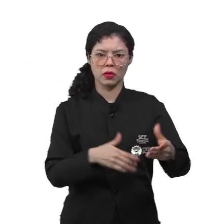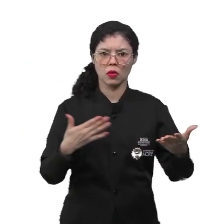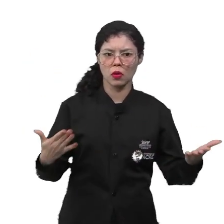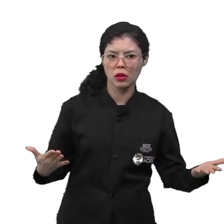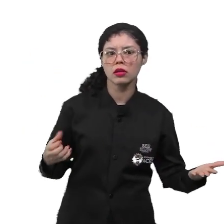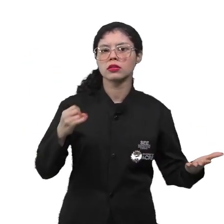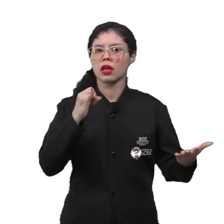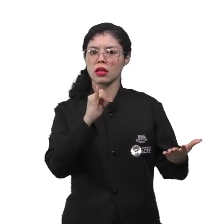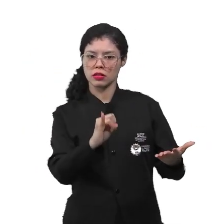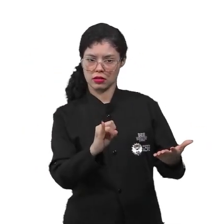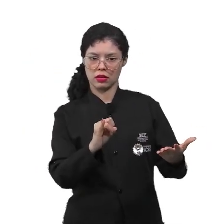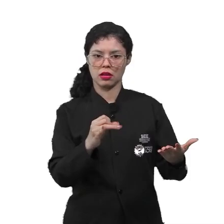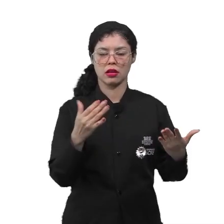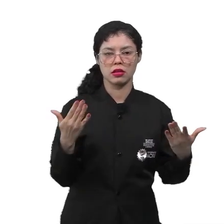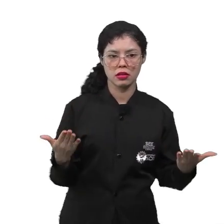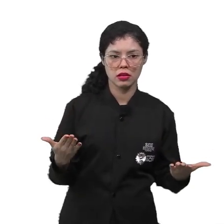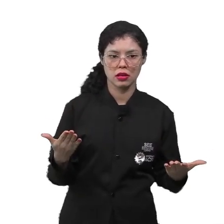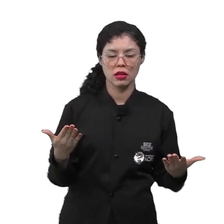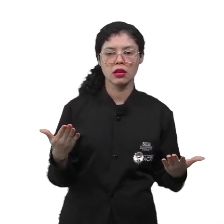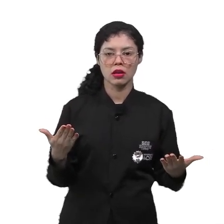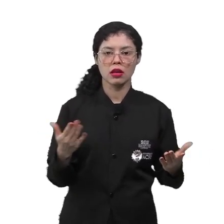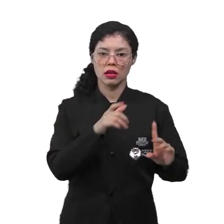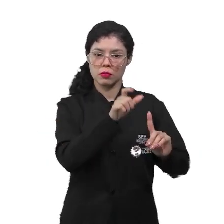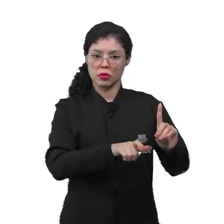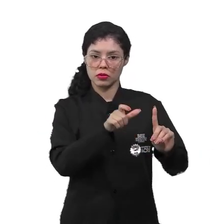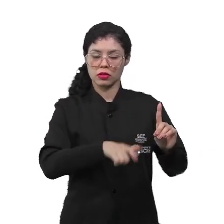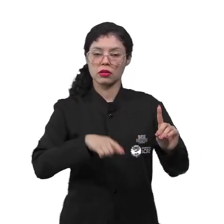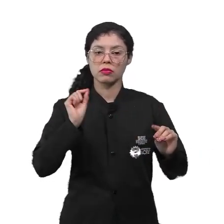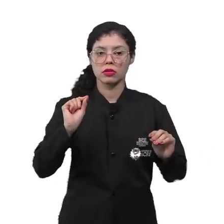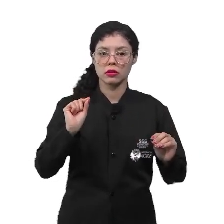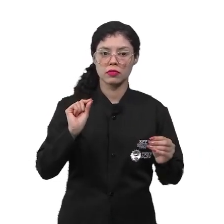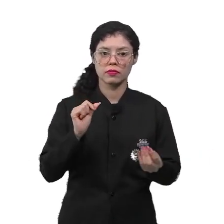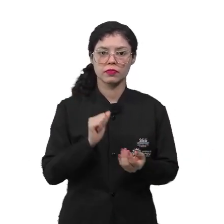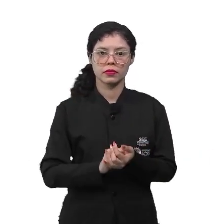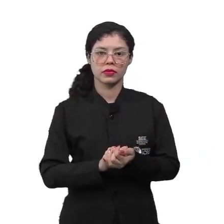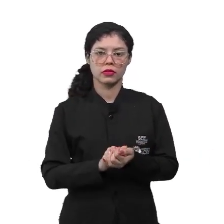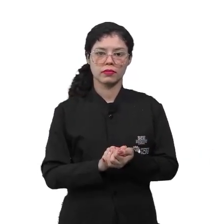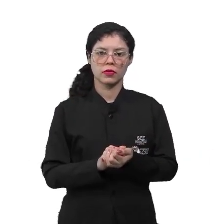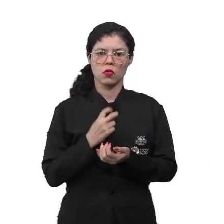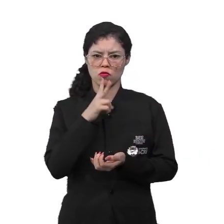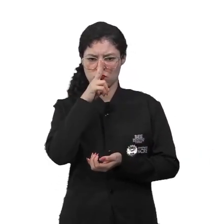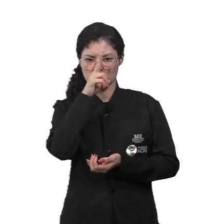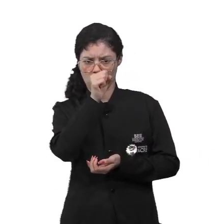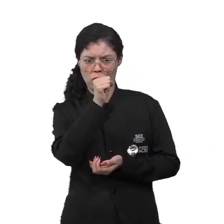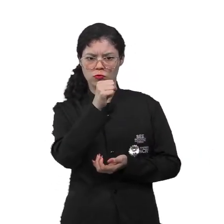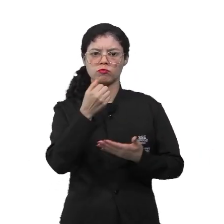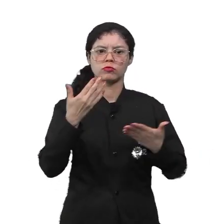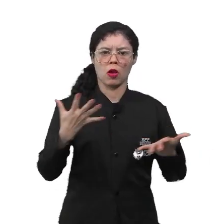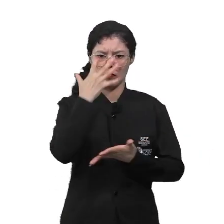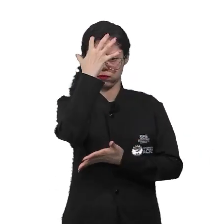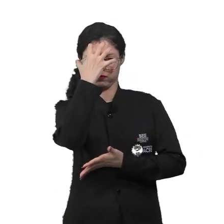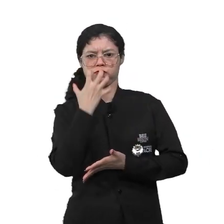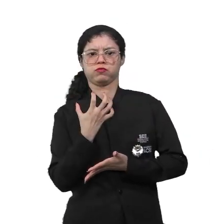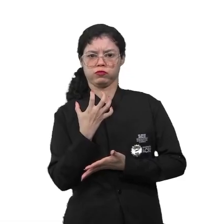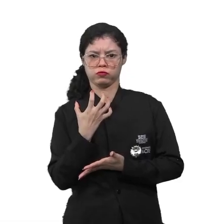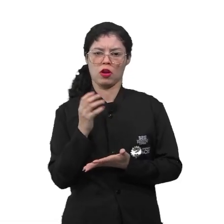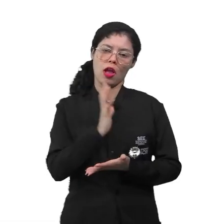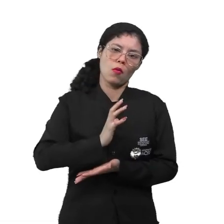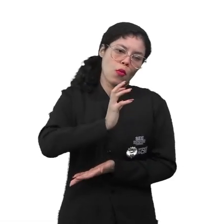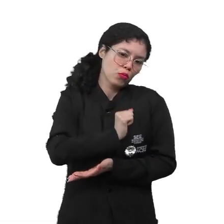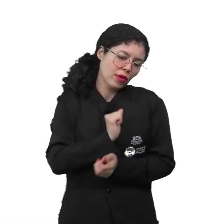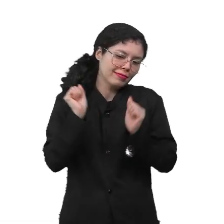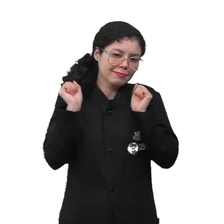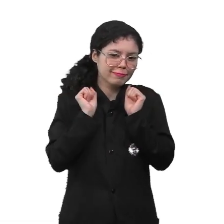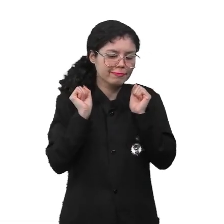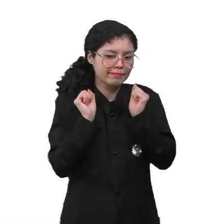personalidade, se esse personagem ele vai ser aí, né, ter uma personalidade forte, se ele vai ser raivoso ou muito